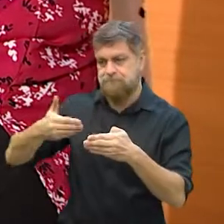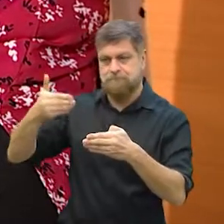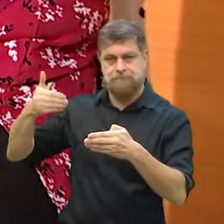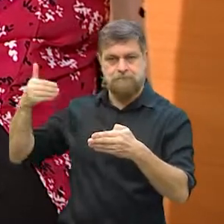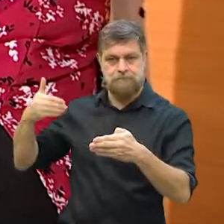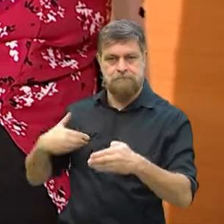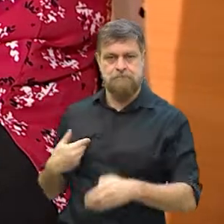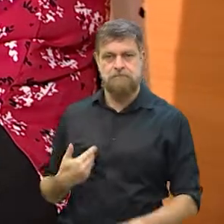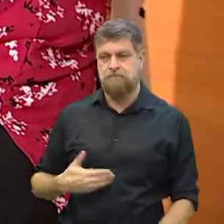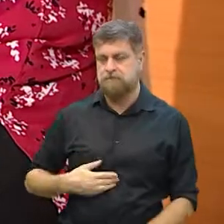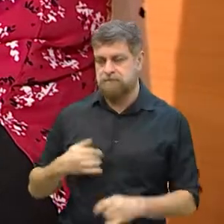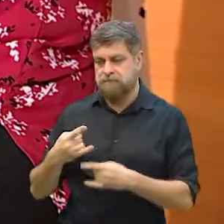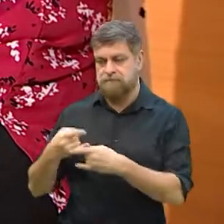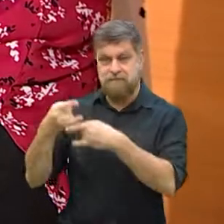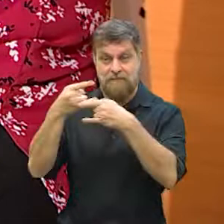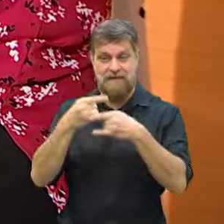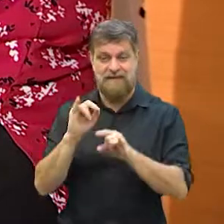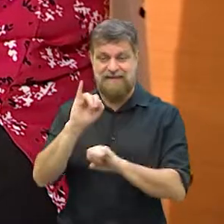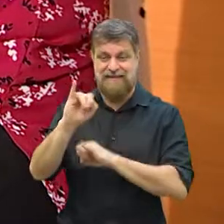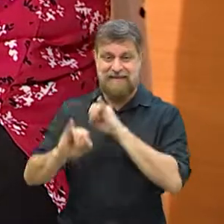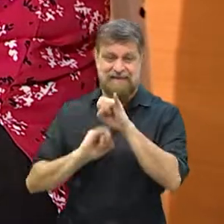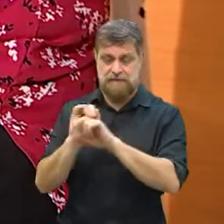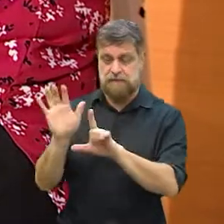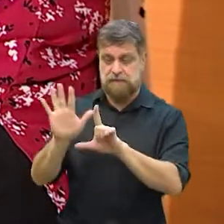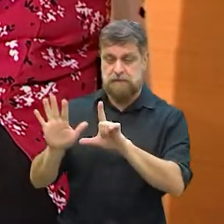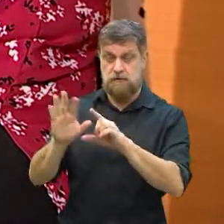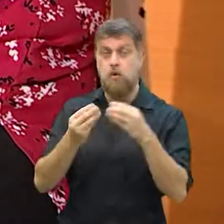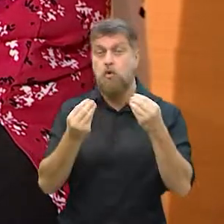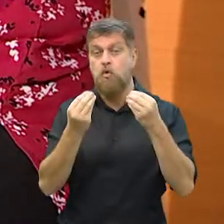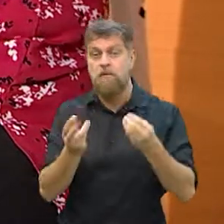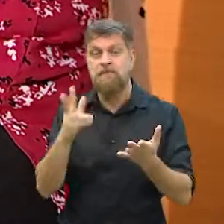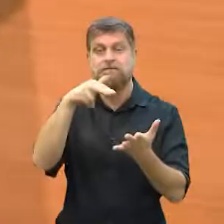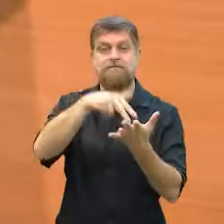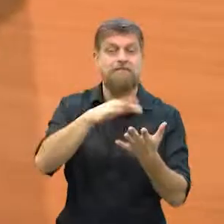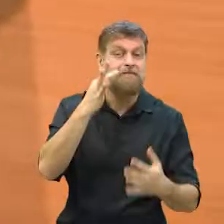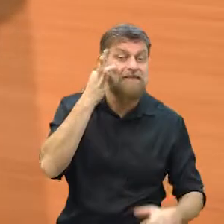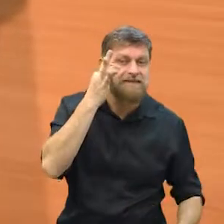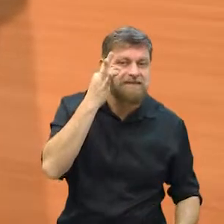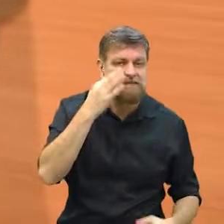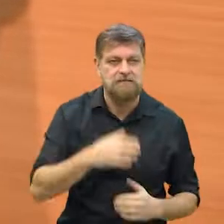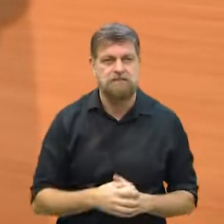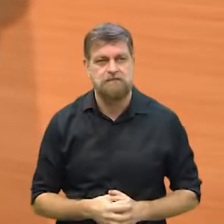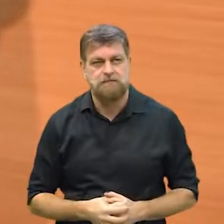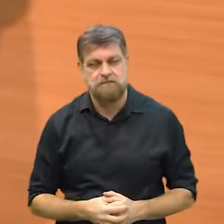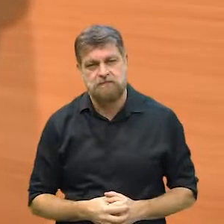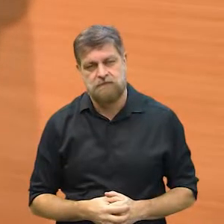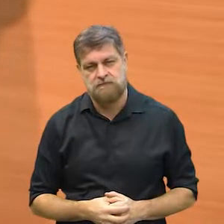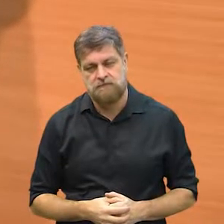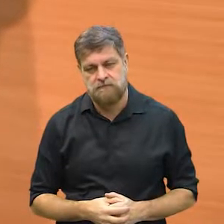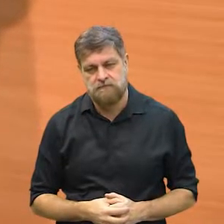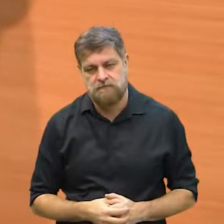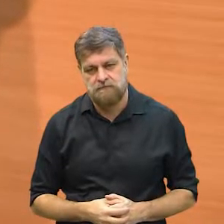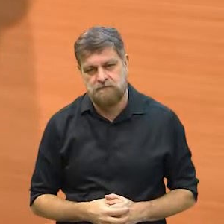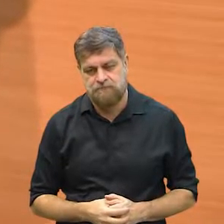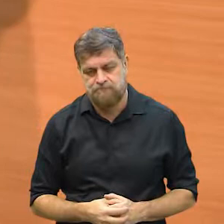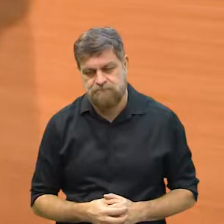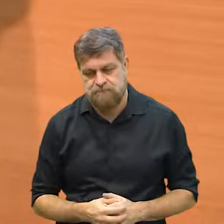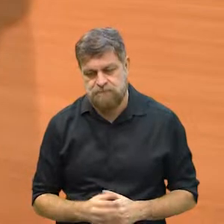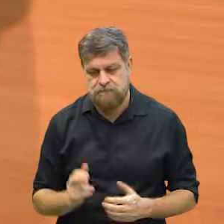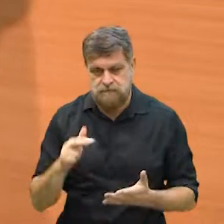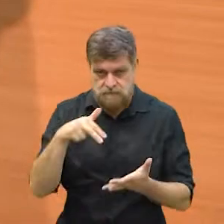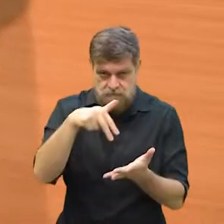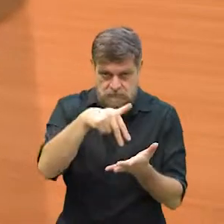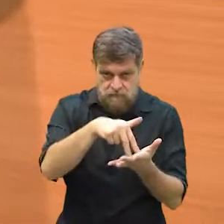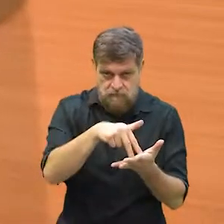aí muito tempo, tudo de maneira remota. Como que está sendo essa volta? Olha, a volta ela